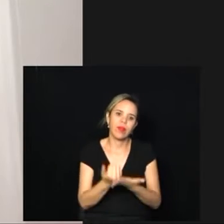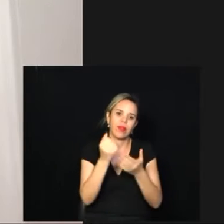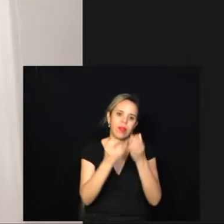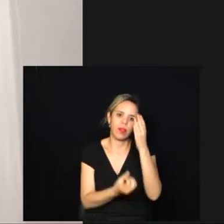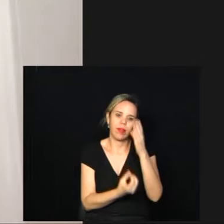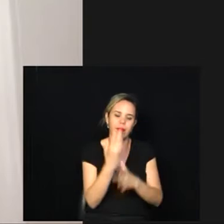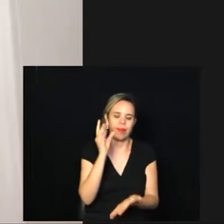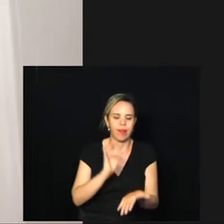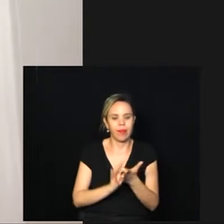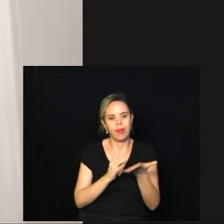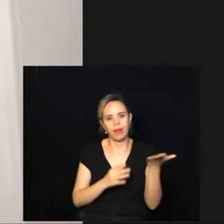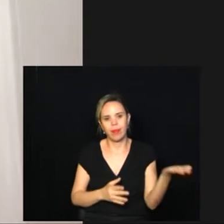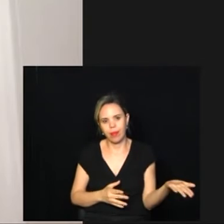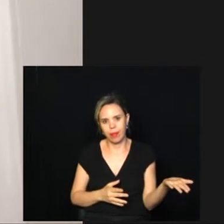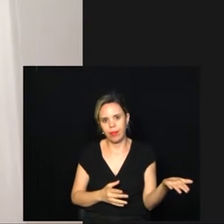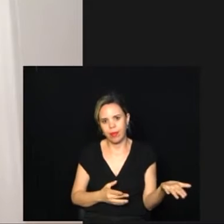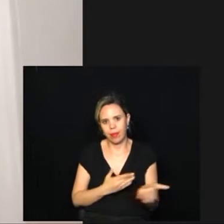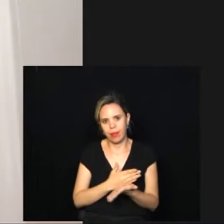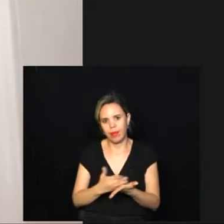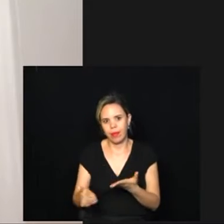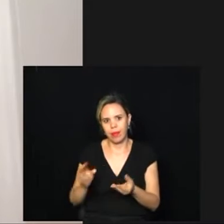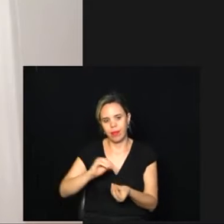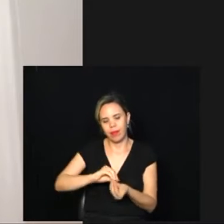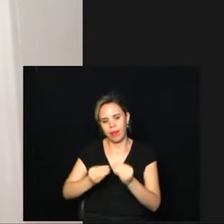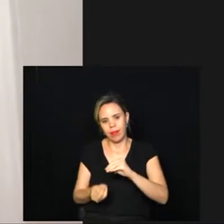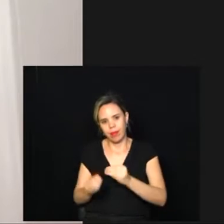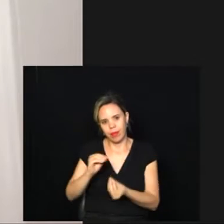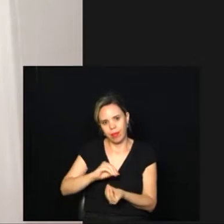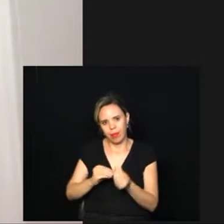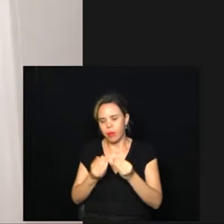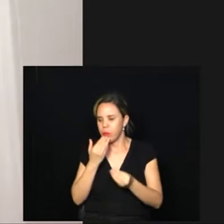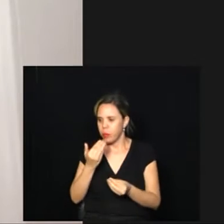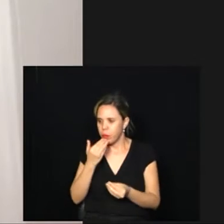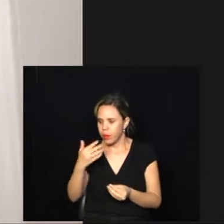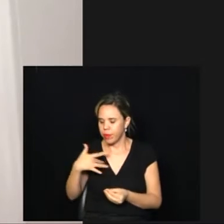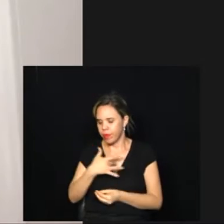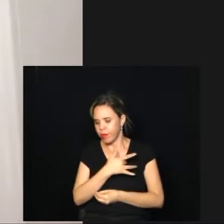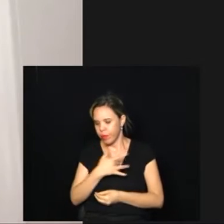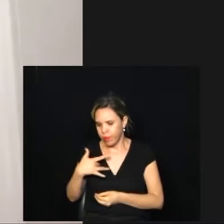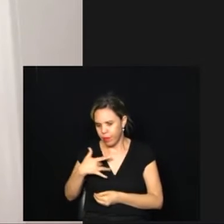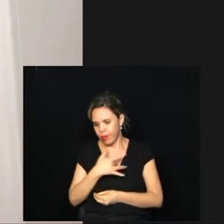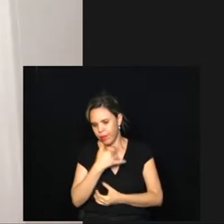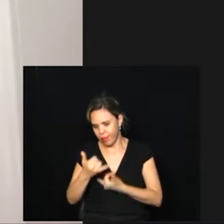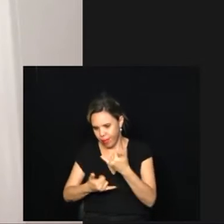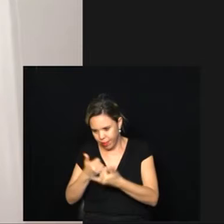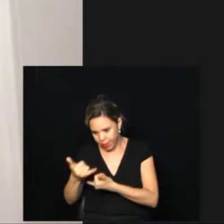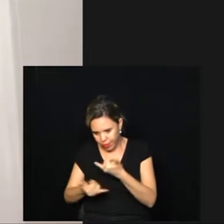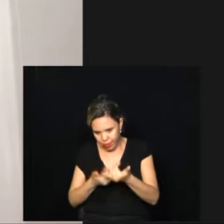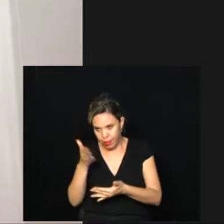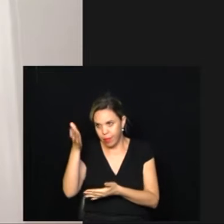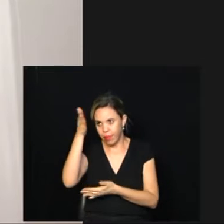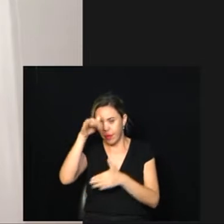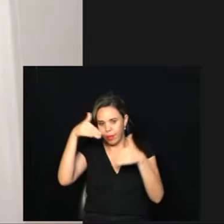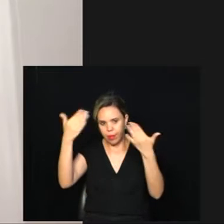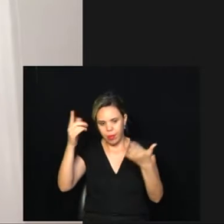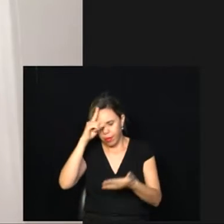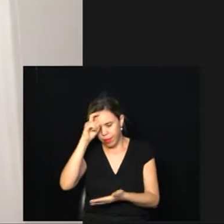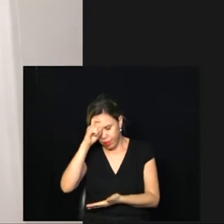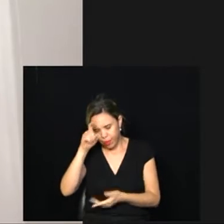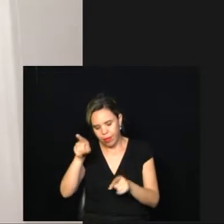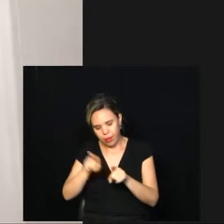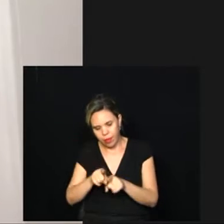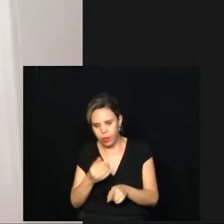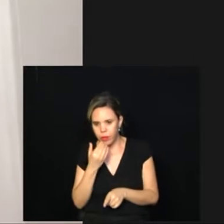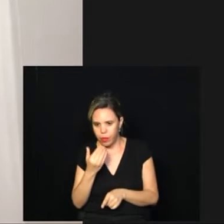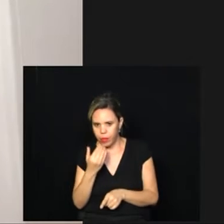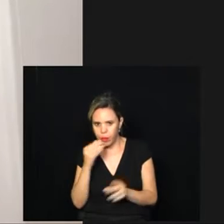se realizaria. E ela então começou a dobrar os tsurus pedindo por saúde. Ela queria brincar, ela queria estar fora do hospital. E também